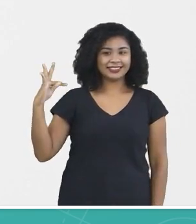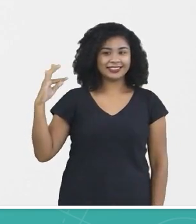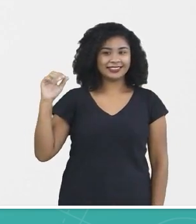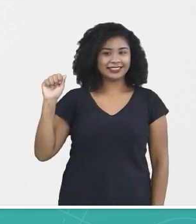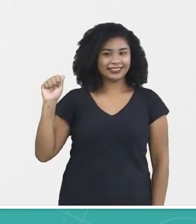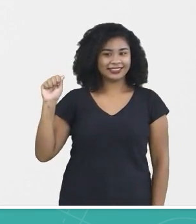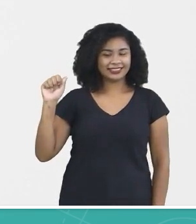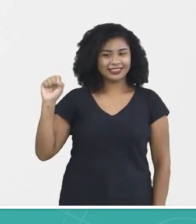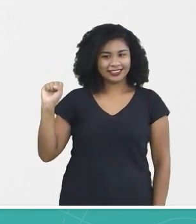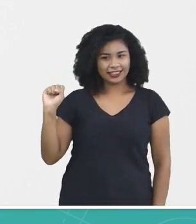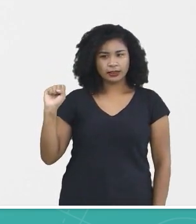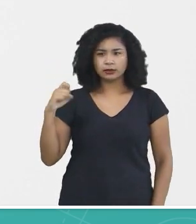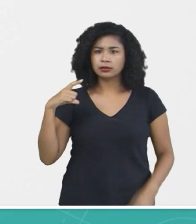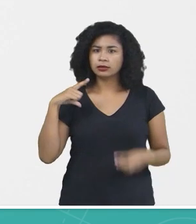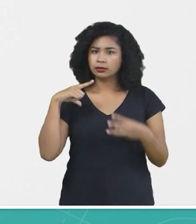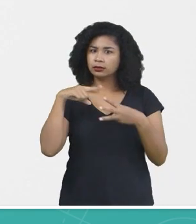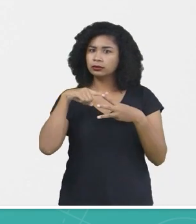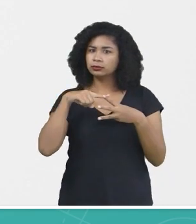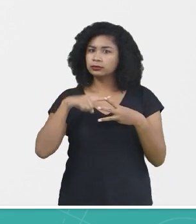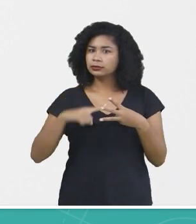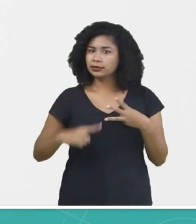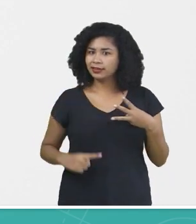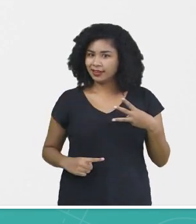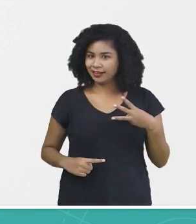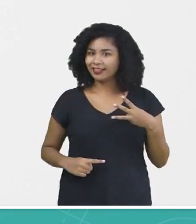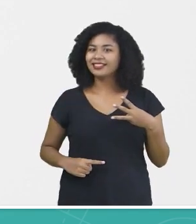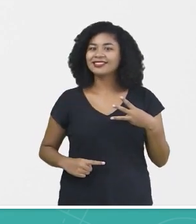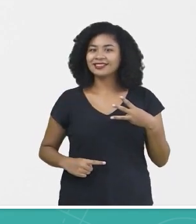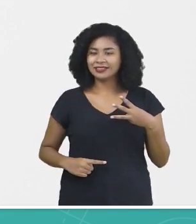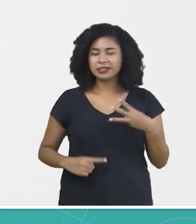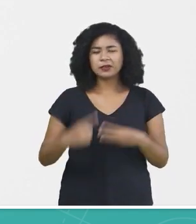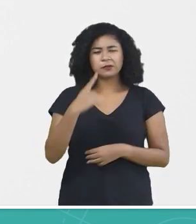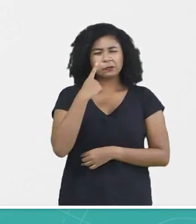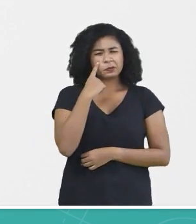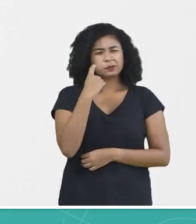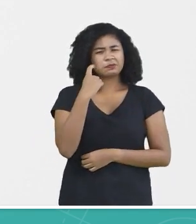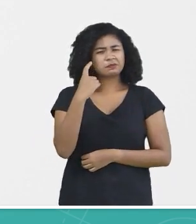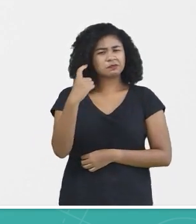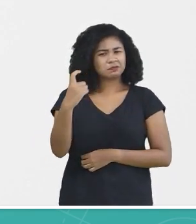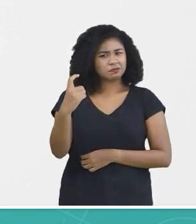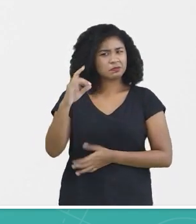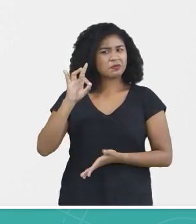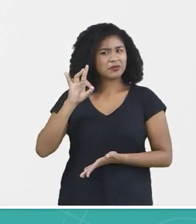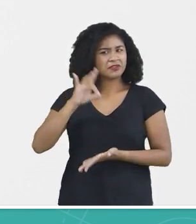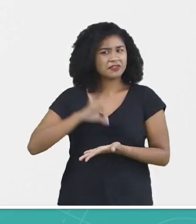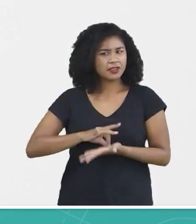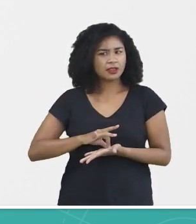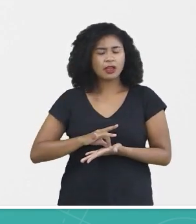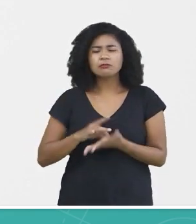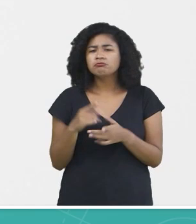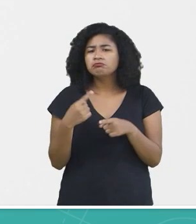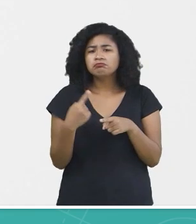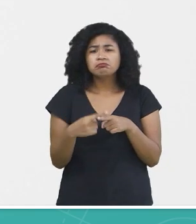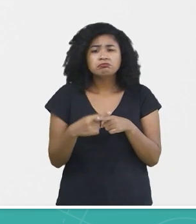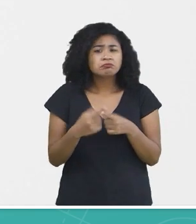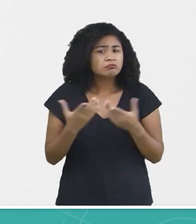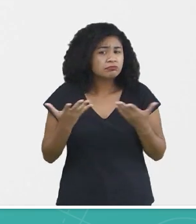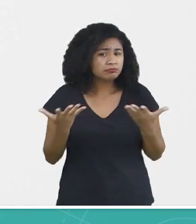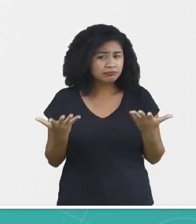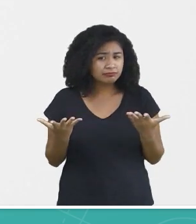retas, posições de retas, e esse universo é interessante. Por quê? Primeiro, nós temos uma